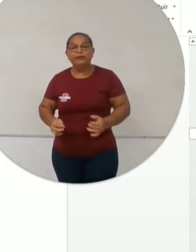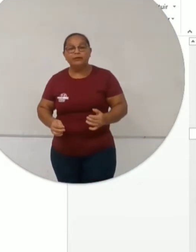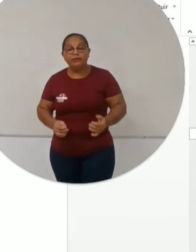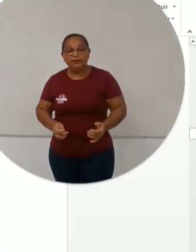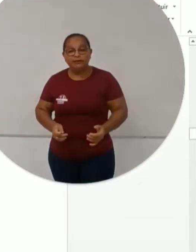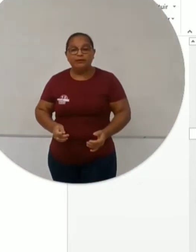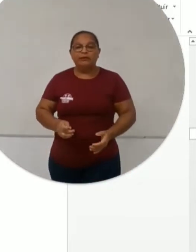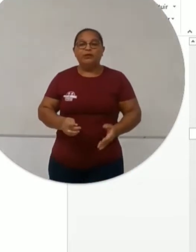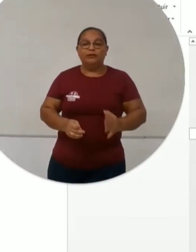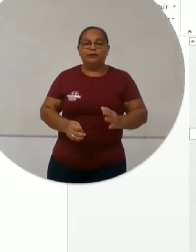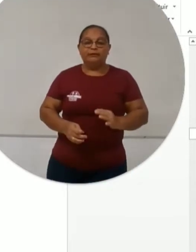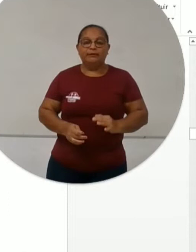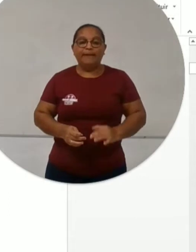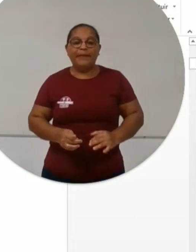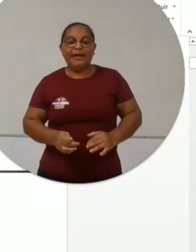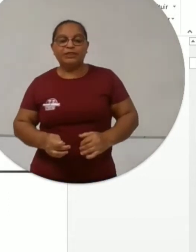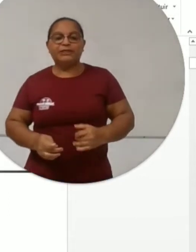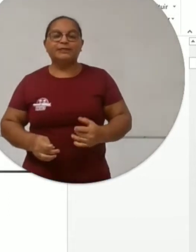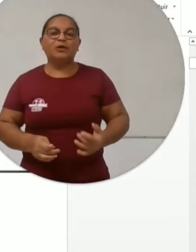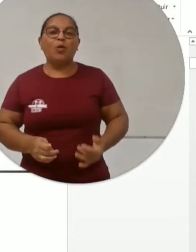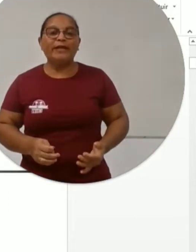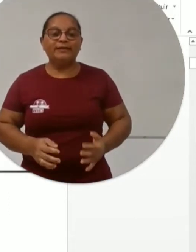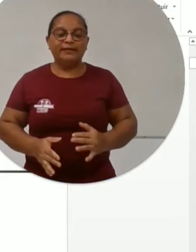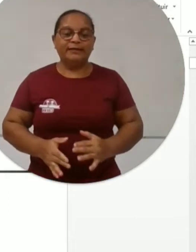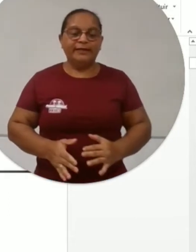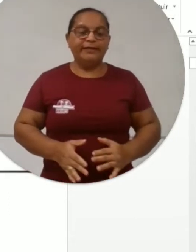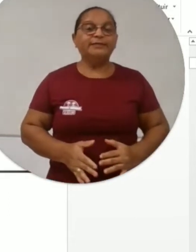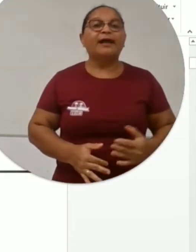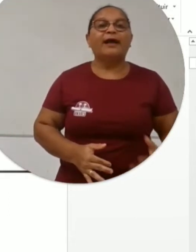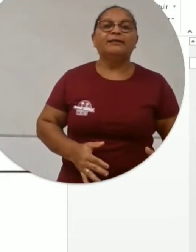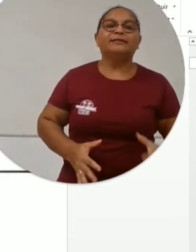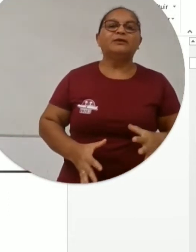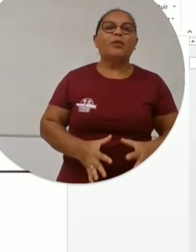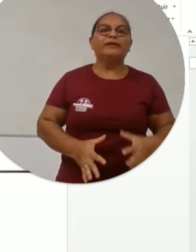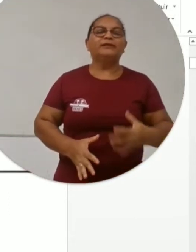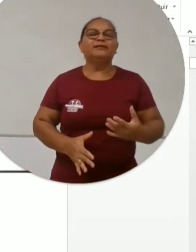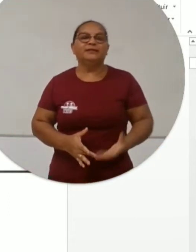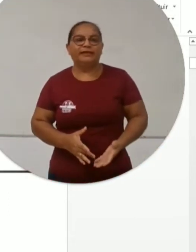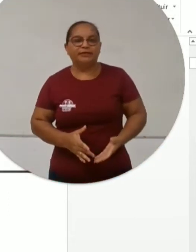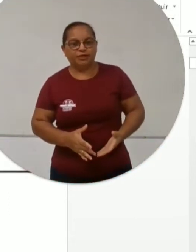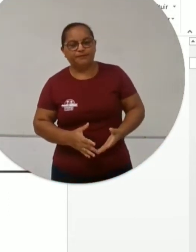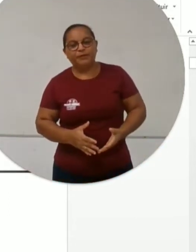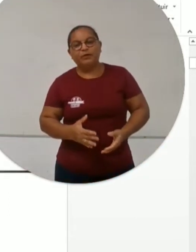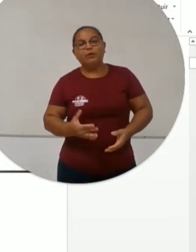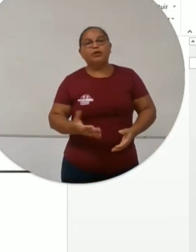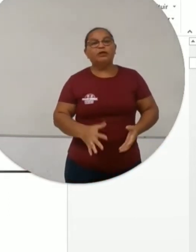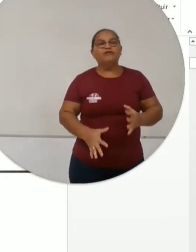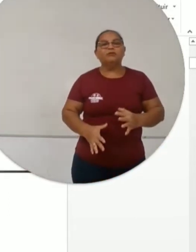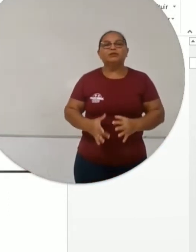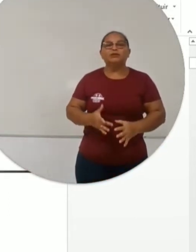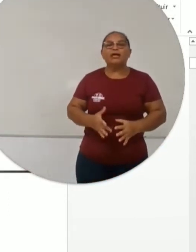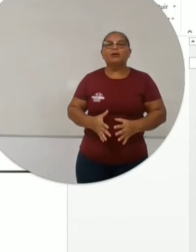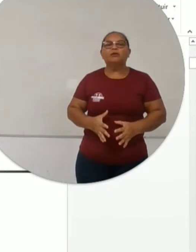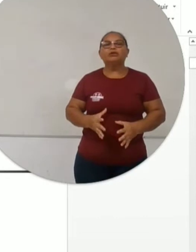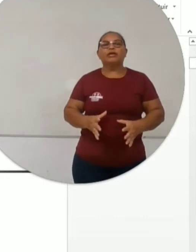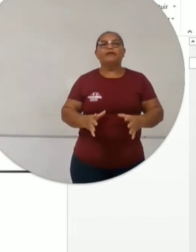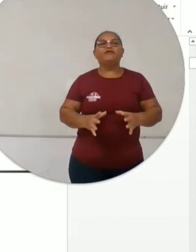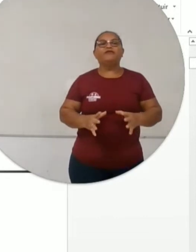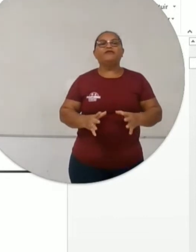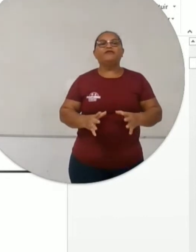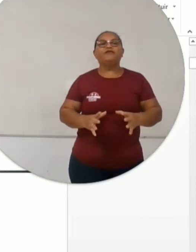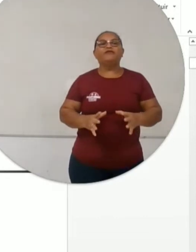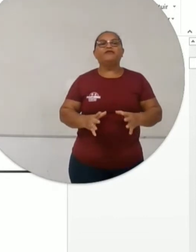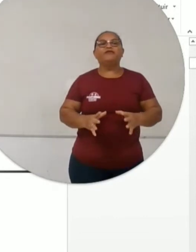e na página 53 a 57. O que nós vamos estudar hoje é